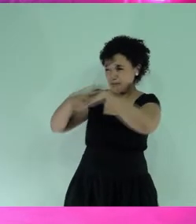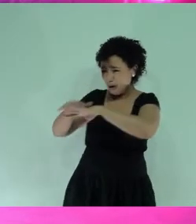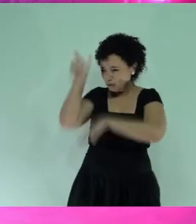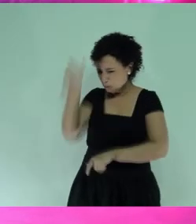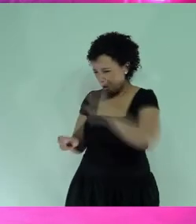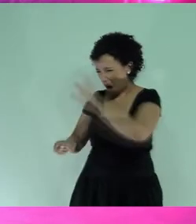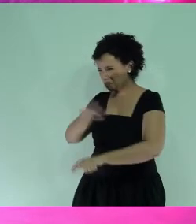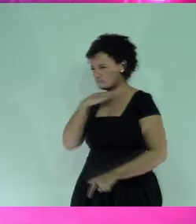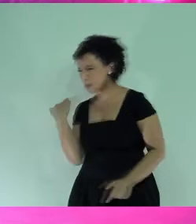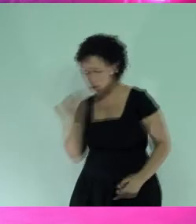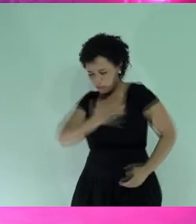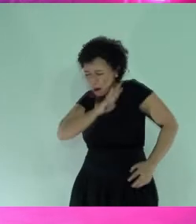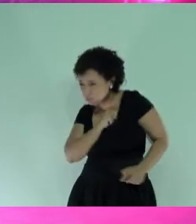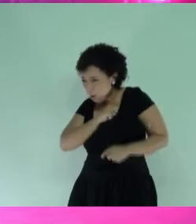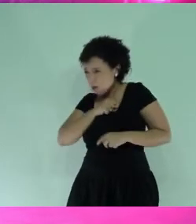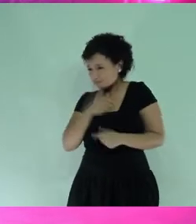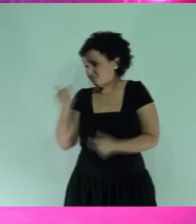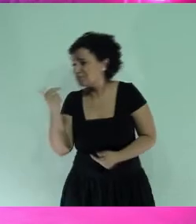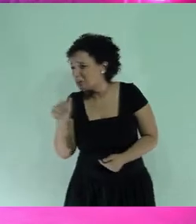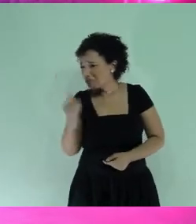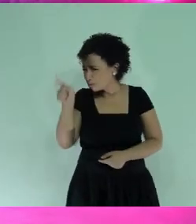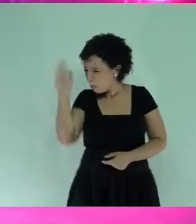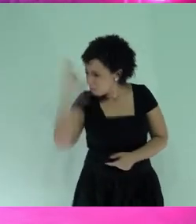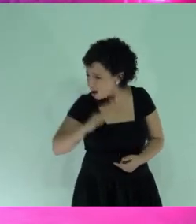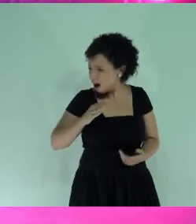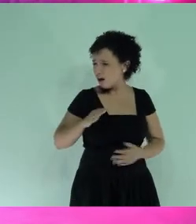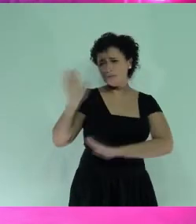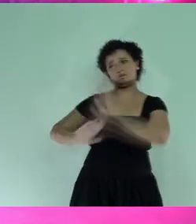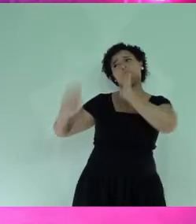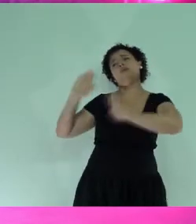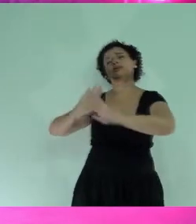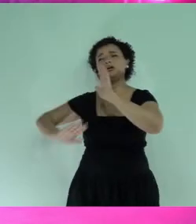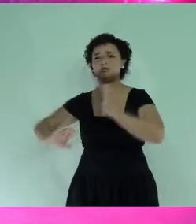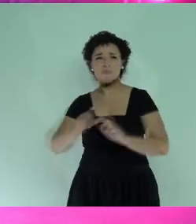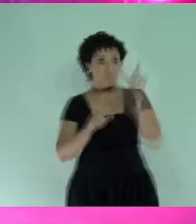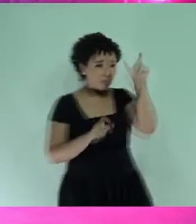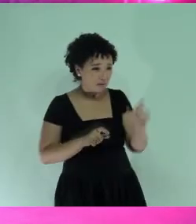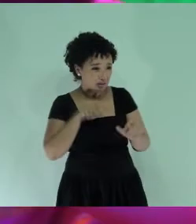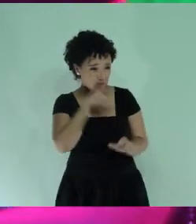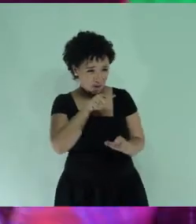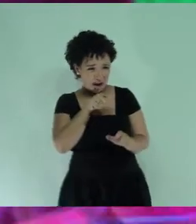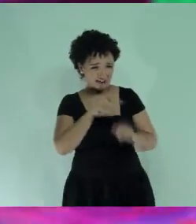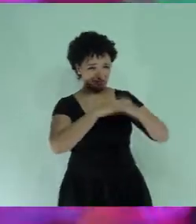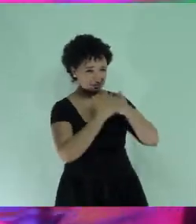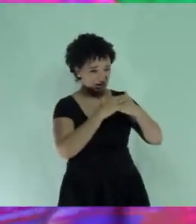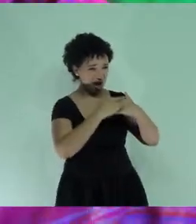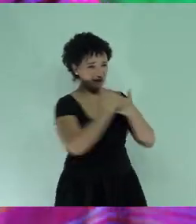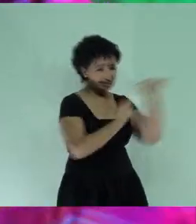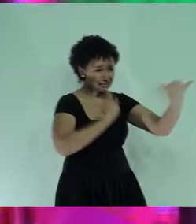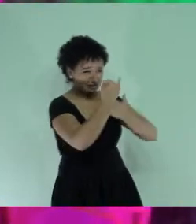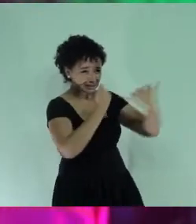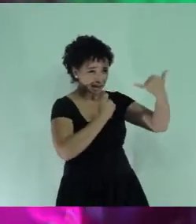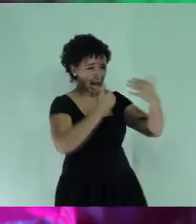Pervertido, mal amado, menino malvado, cuidado. Má